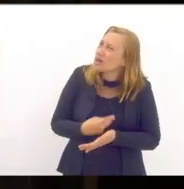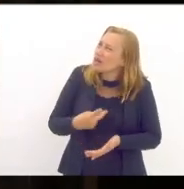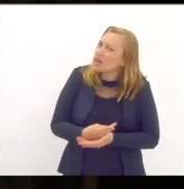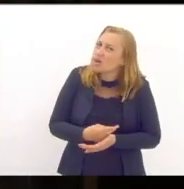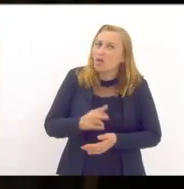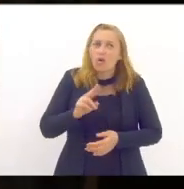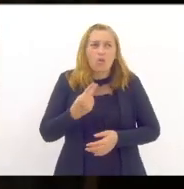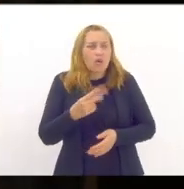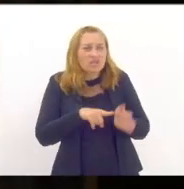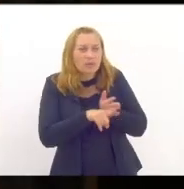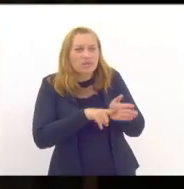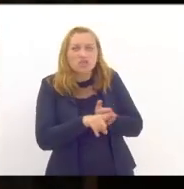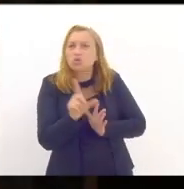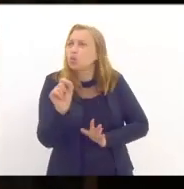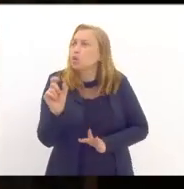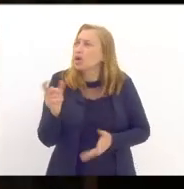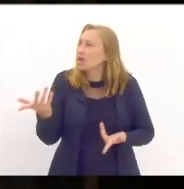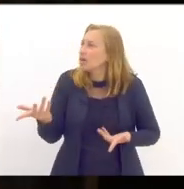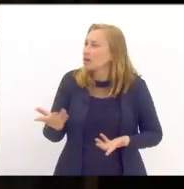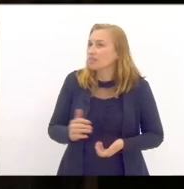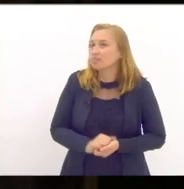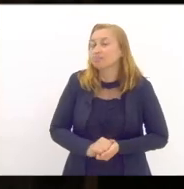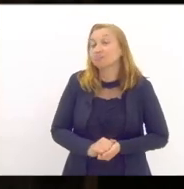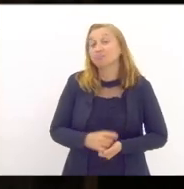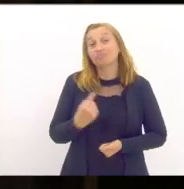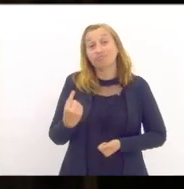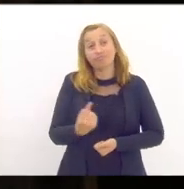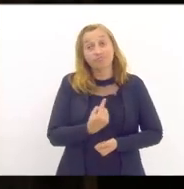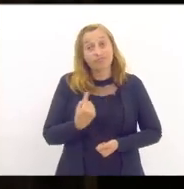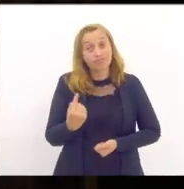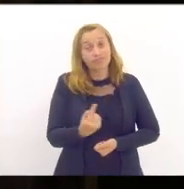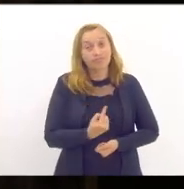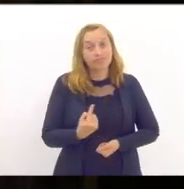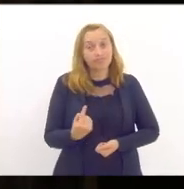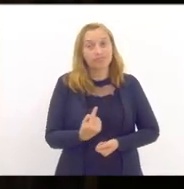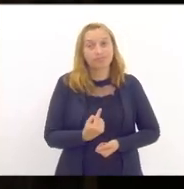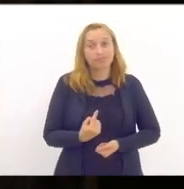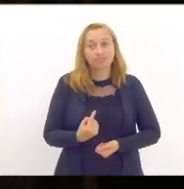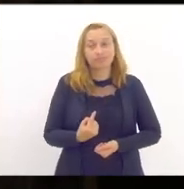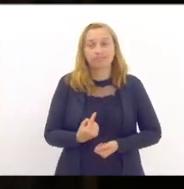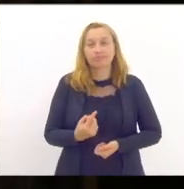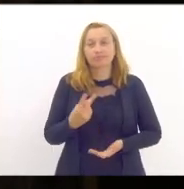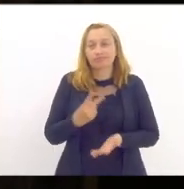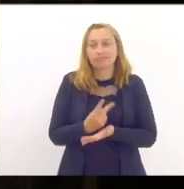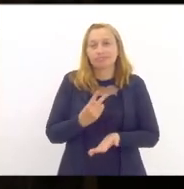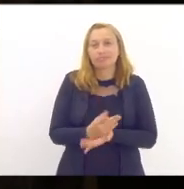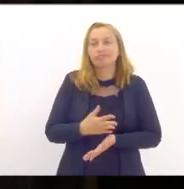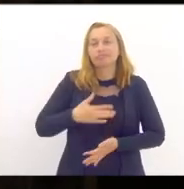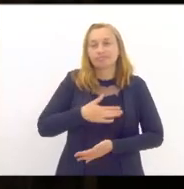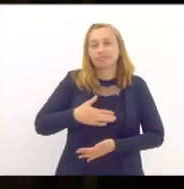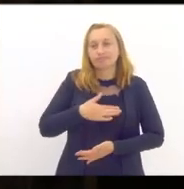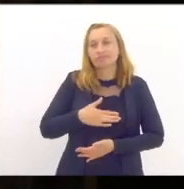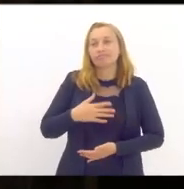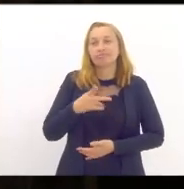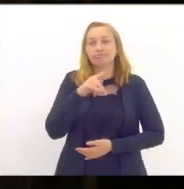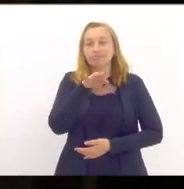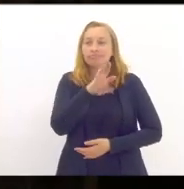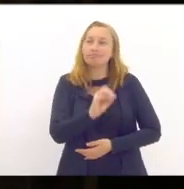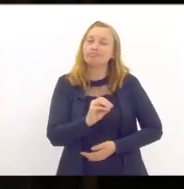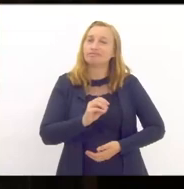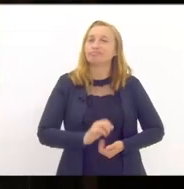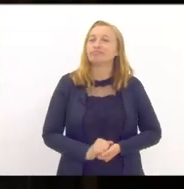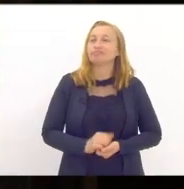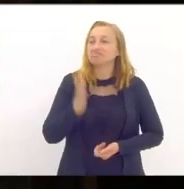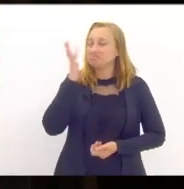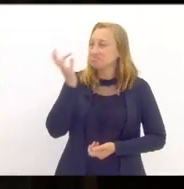alguma coisa e tal? E a gente, apesar disso, gosta do Pedro. Eu